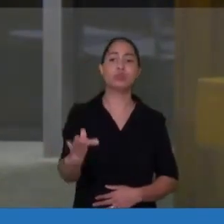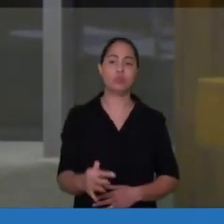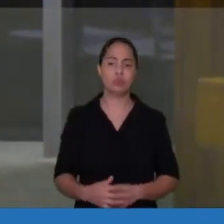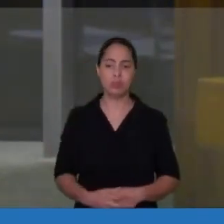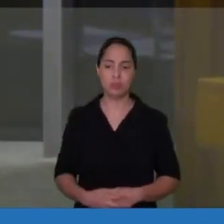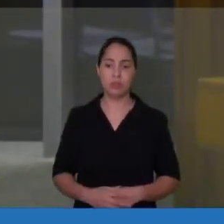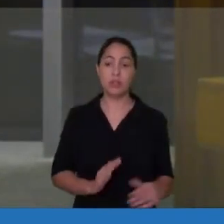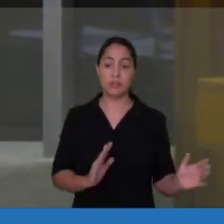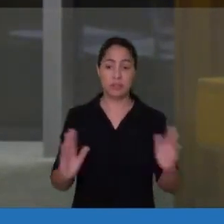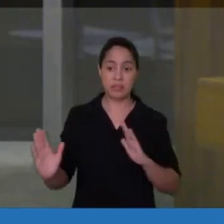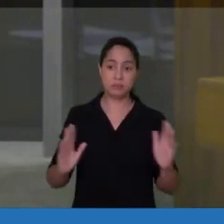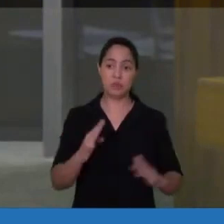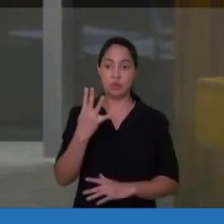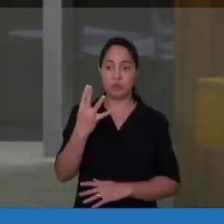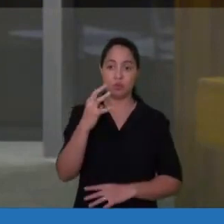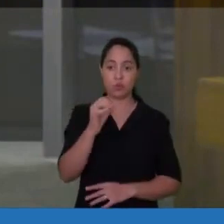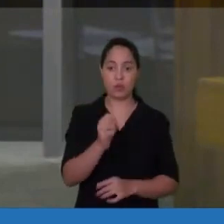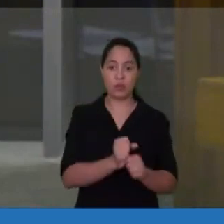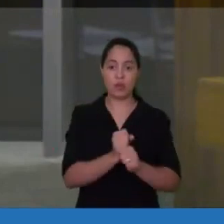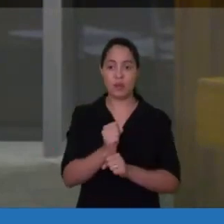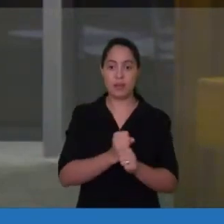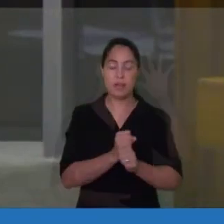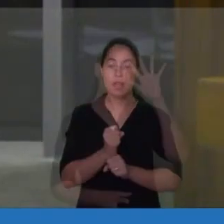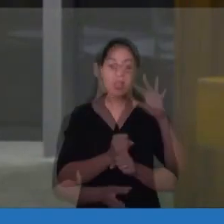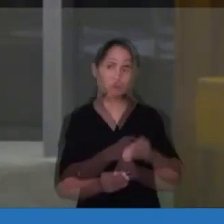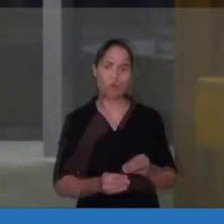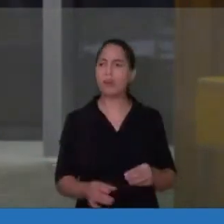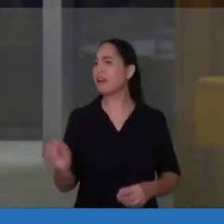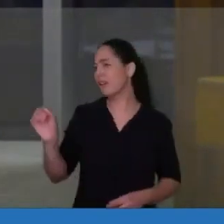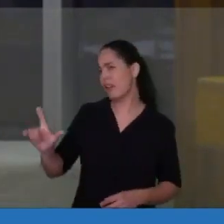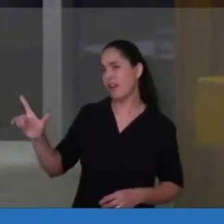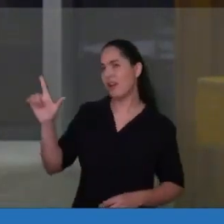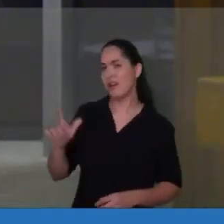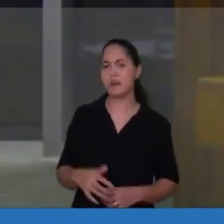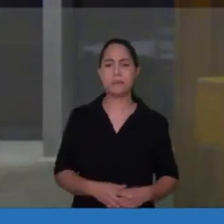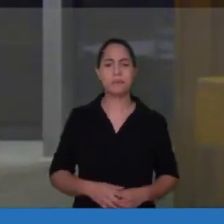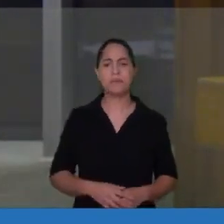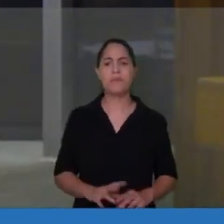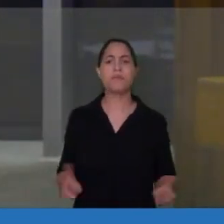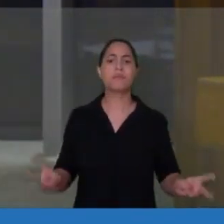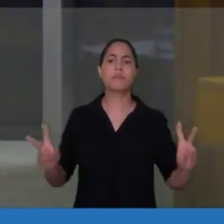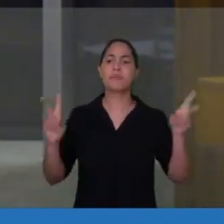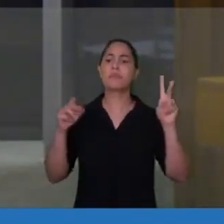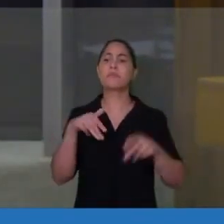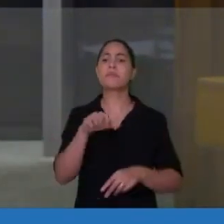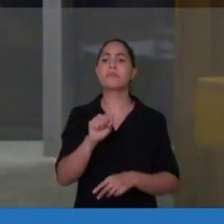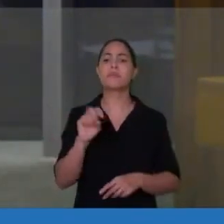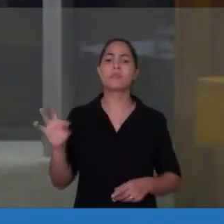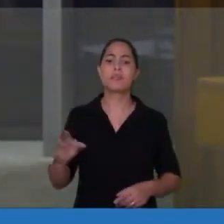40 anos, nós temos que parabenizar o MST. Viva o MST!